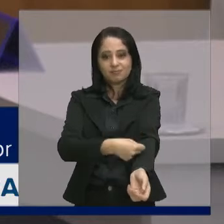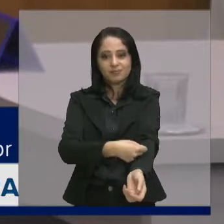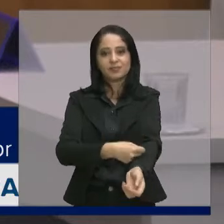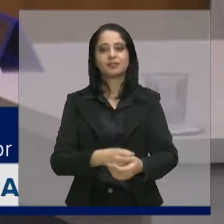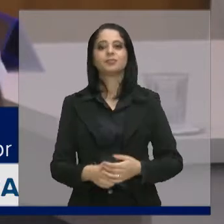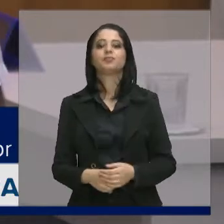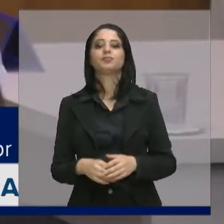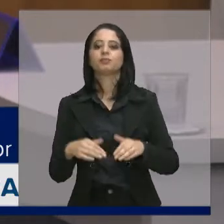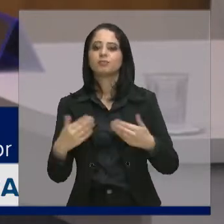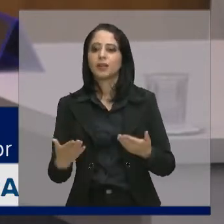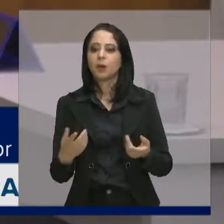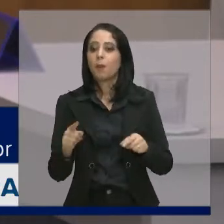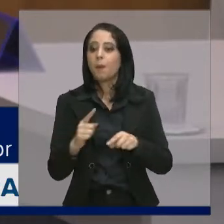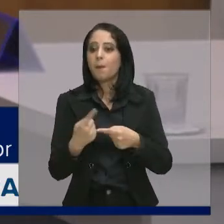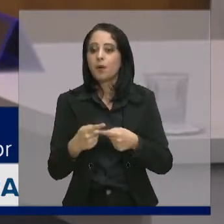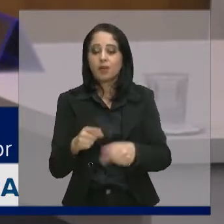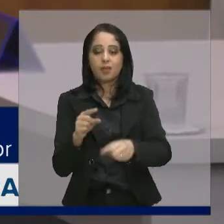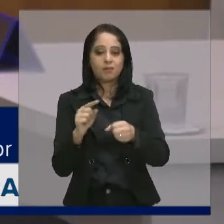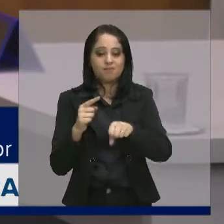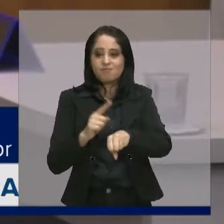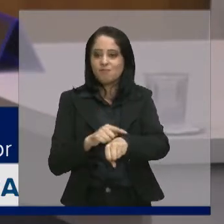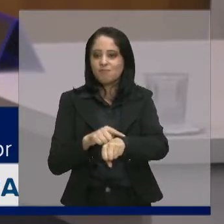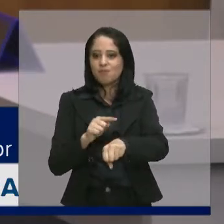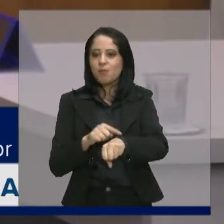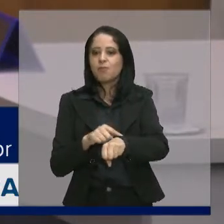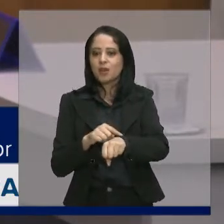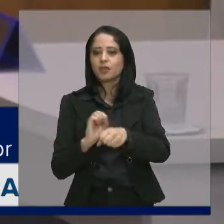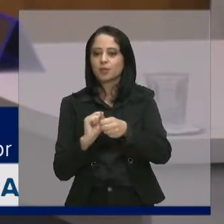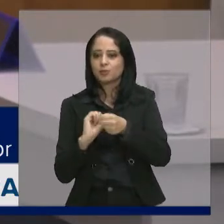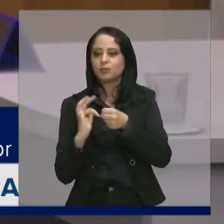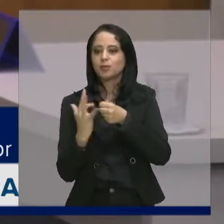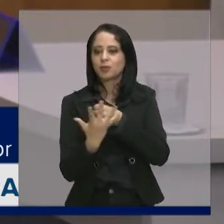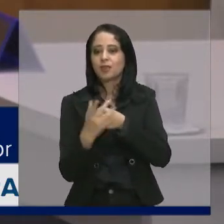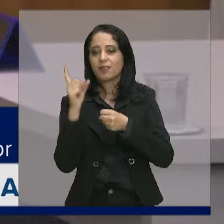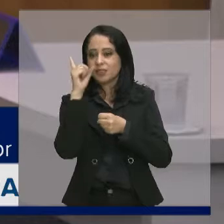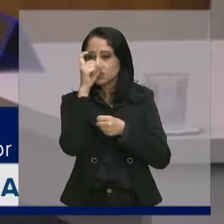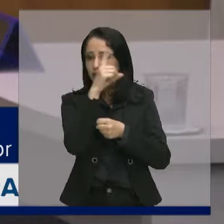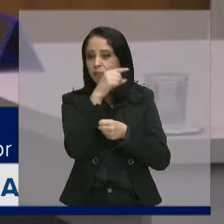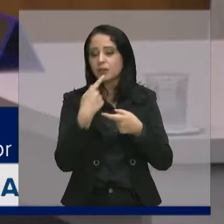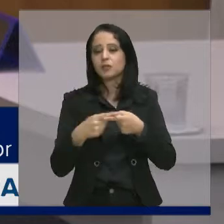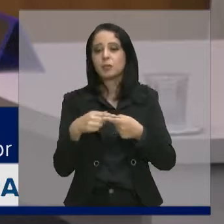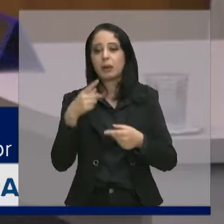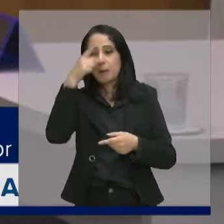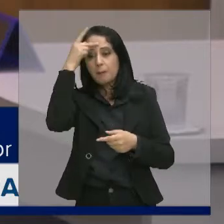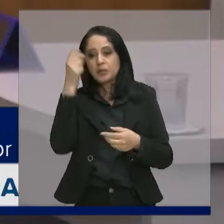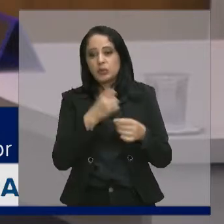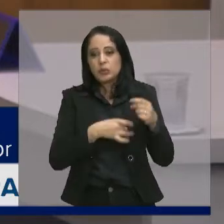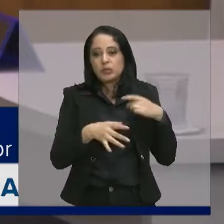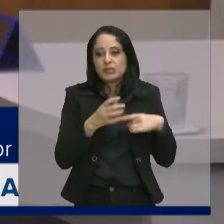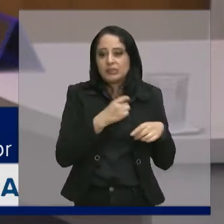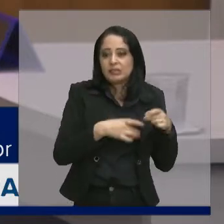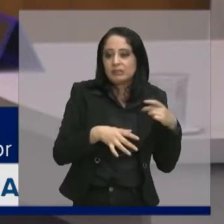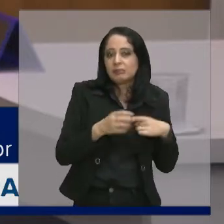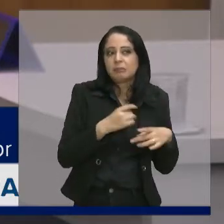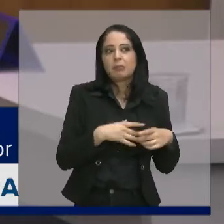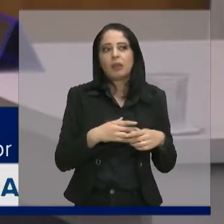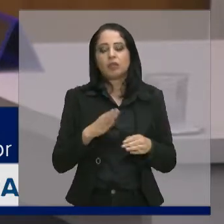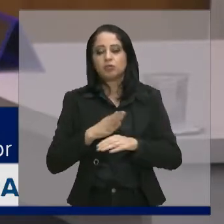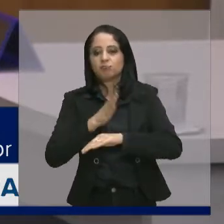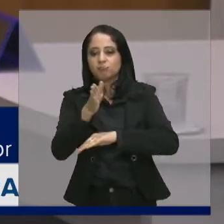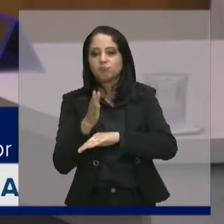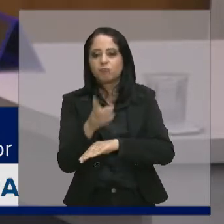uma grande dificuldade para as pessoas saírem de casa pelo medo, um pouco o frio também retrai as